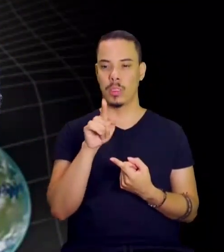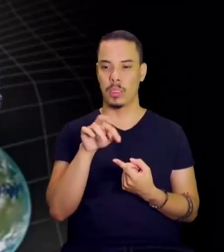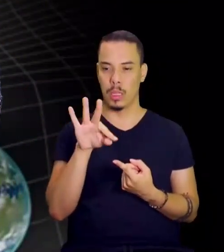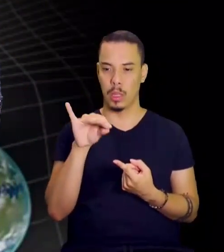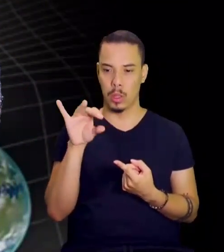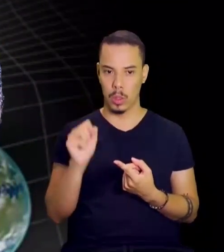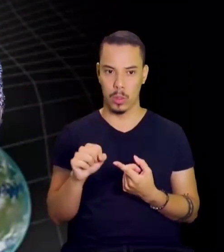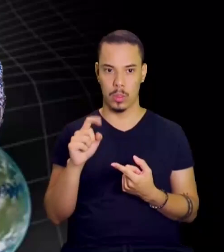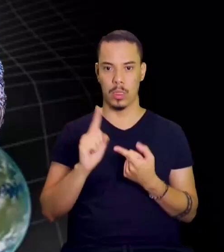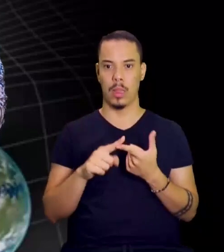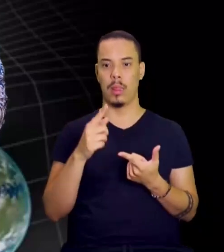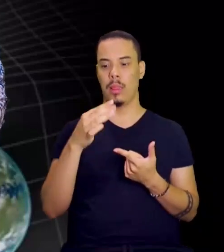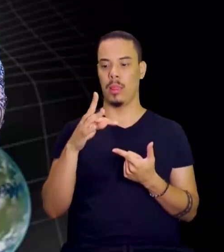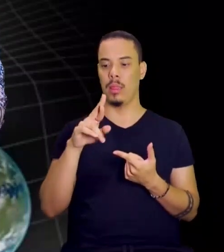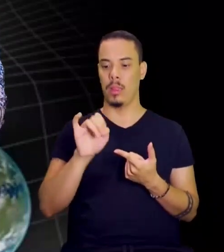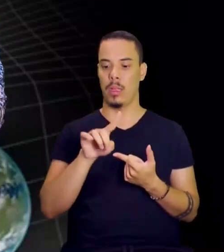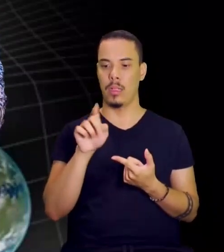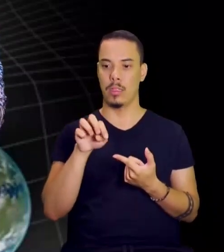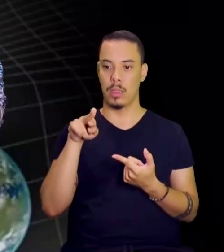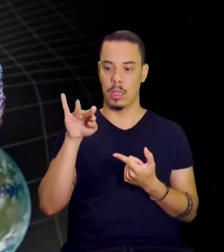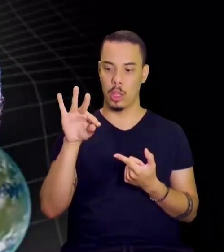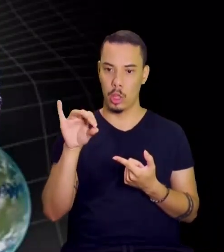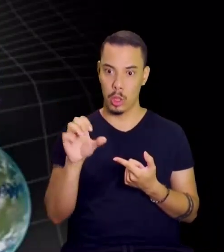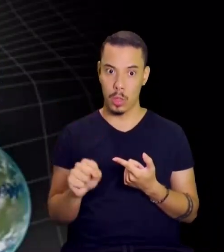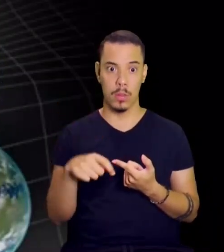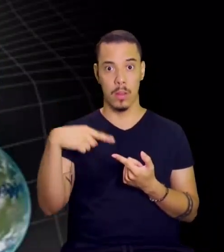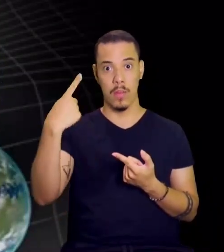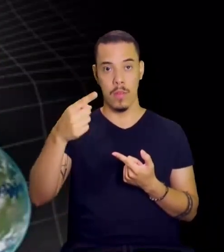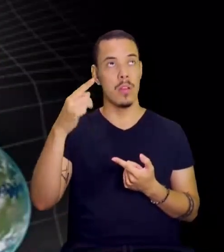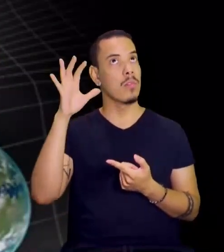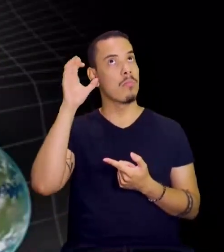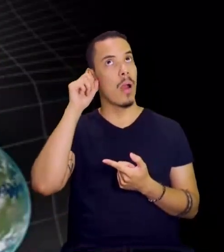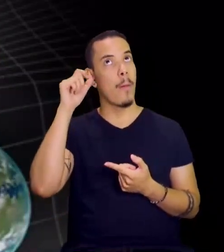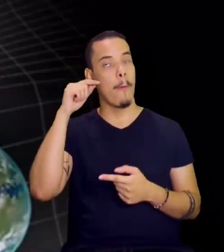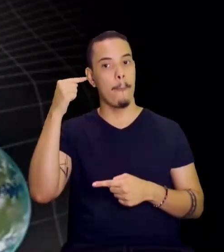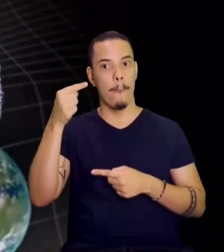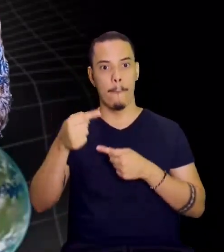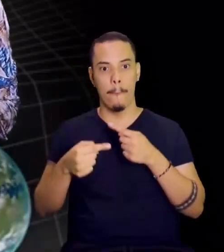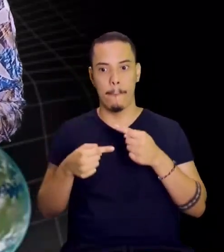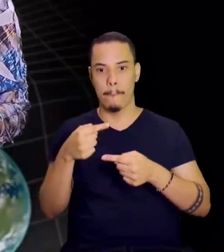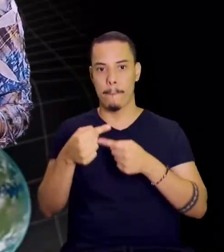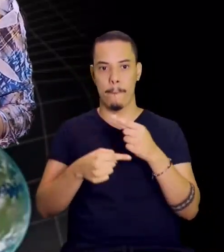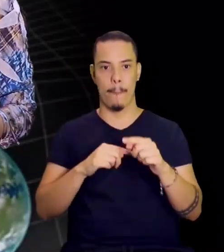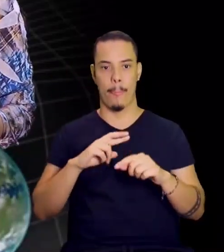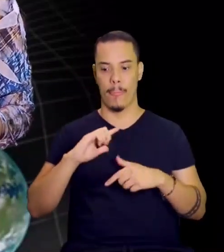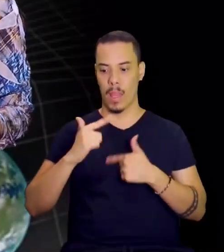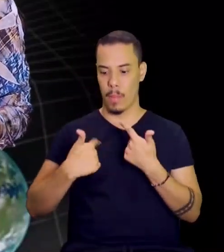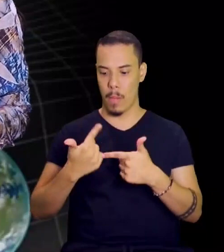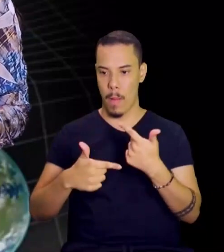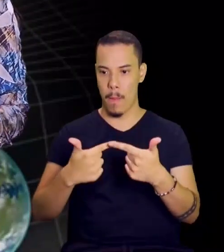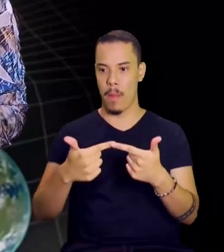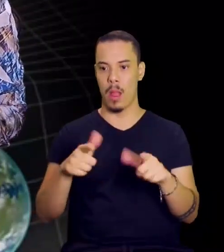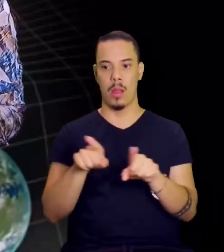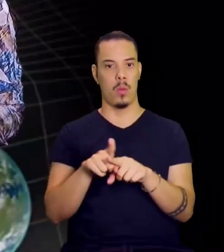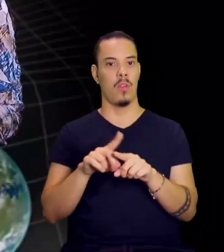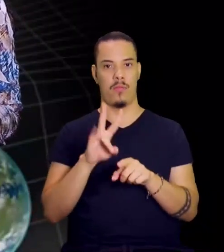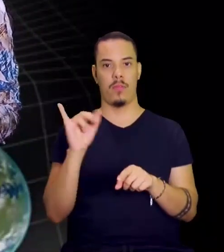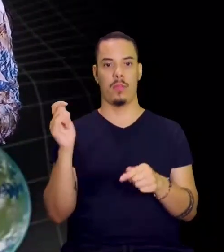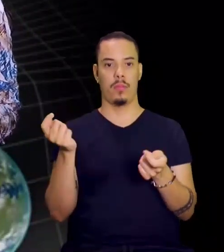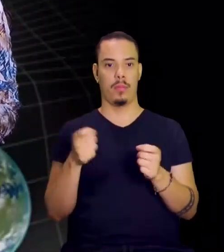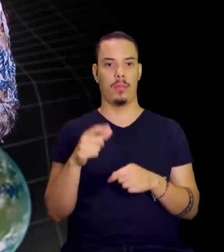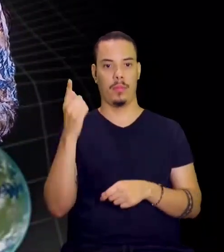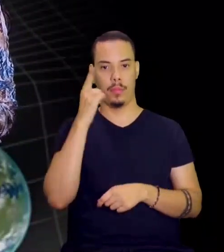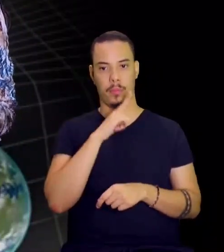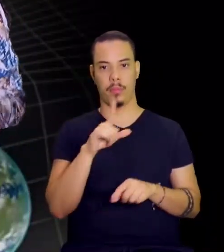300, se começar a falar, os filhos de vocês, os sobrinhos vão ouvir e com o tempo eles também vão falar e aí acaba com isso que a gente, na verdade,